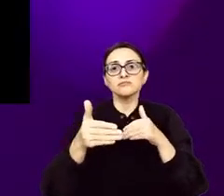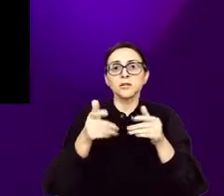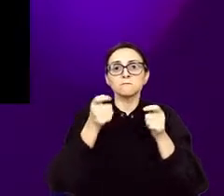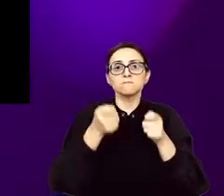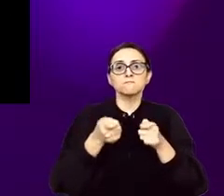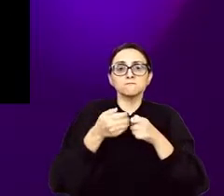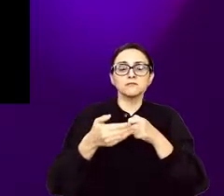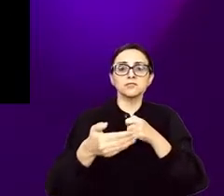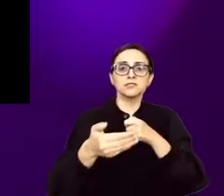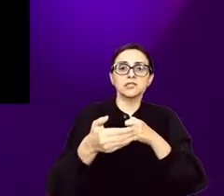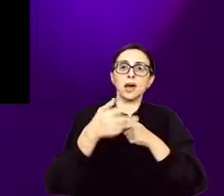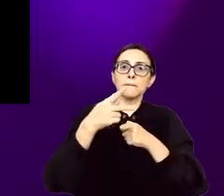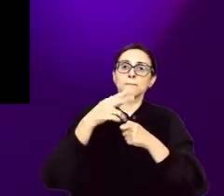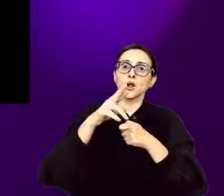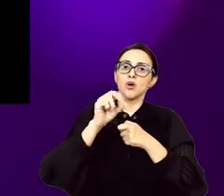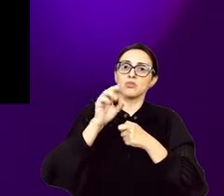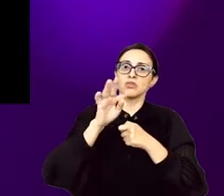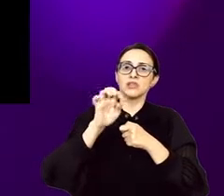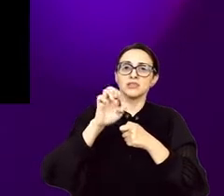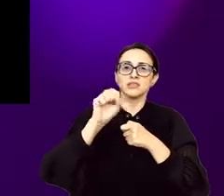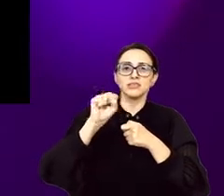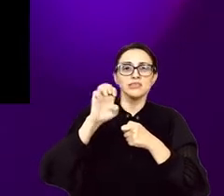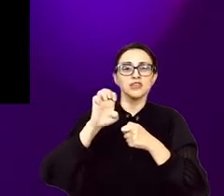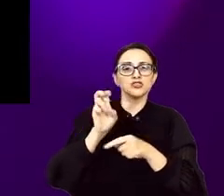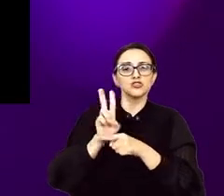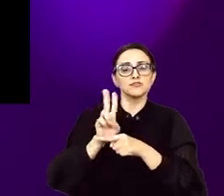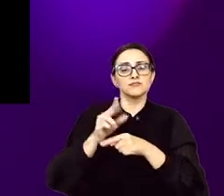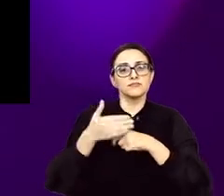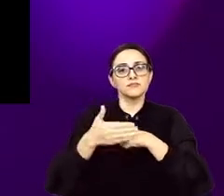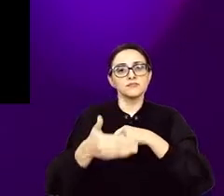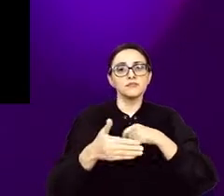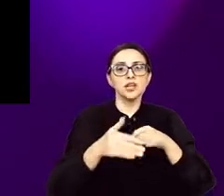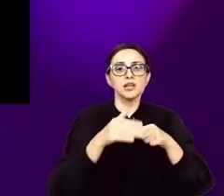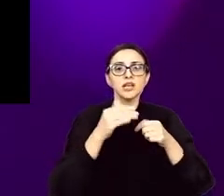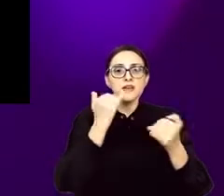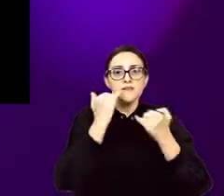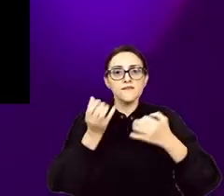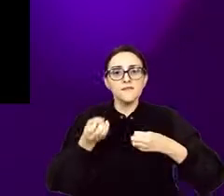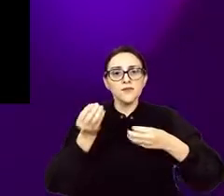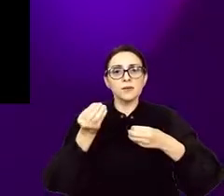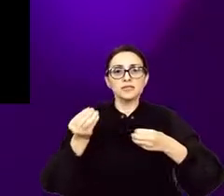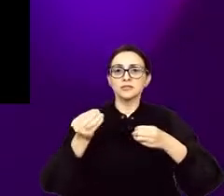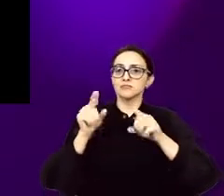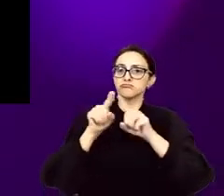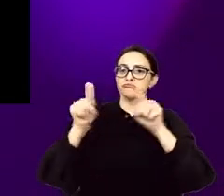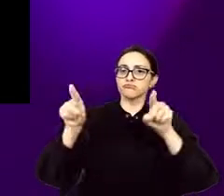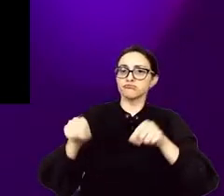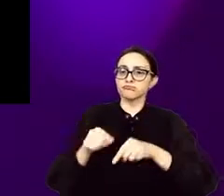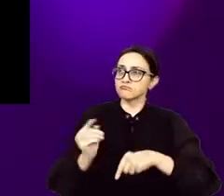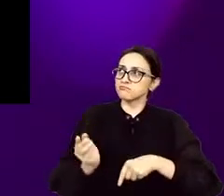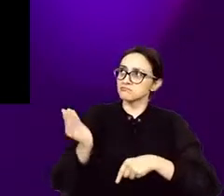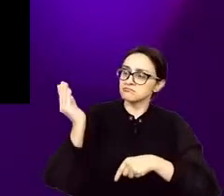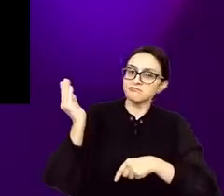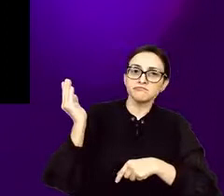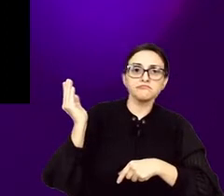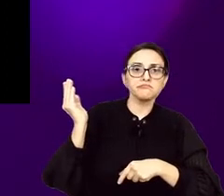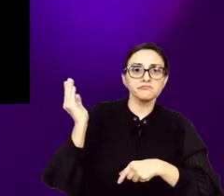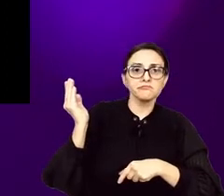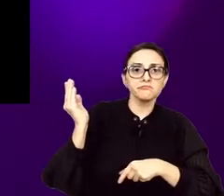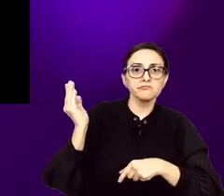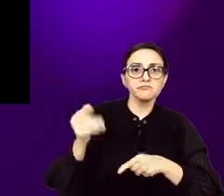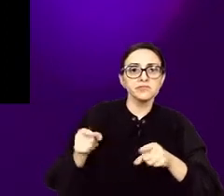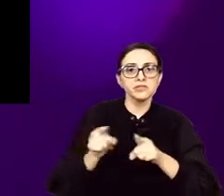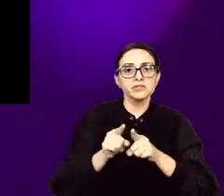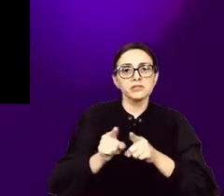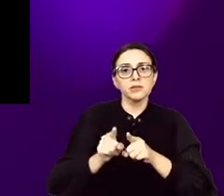prótese. Aqui é como a gente faz, né, para colocar os dados, né, ou do tilt pélvico ou do slope sacral, a gente escolhe o que a